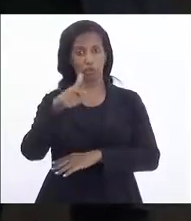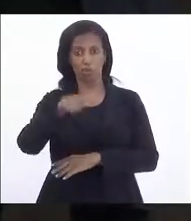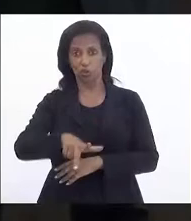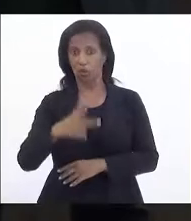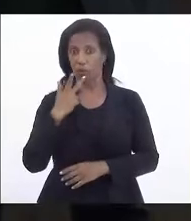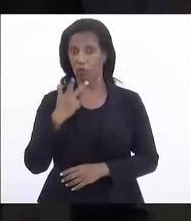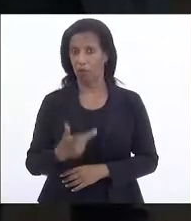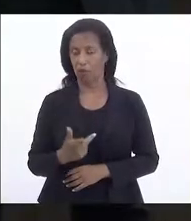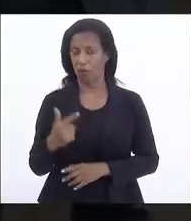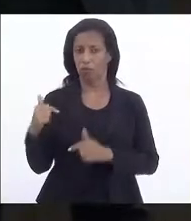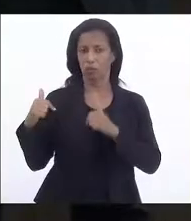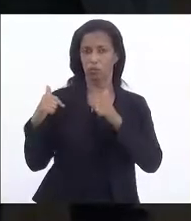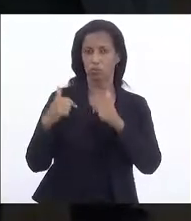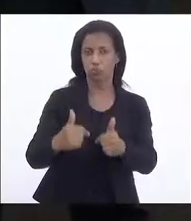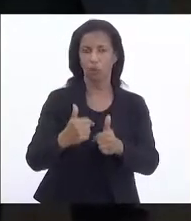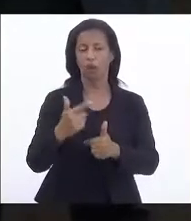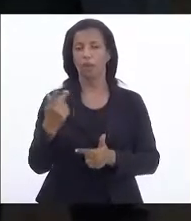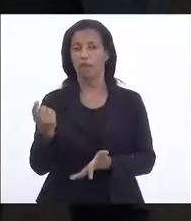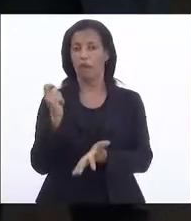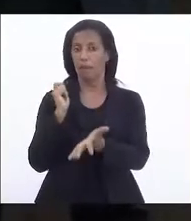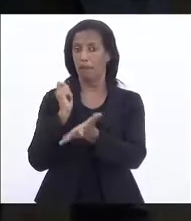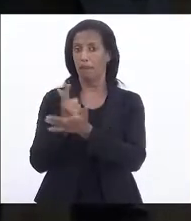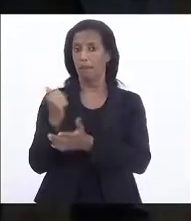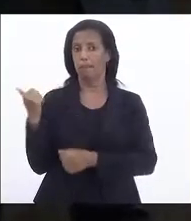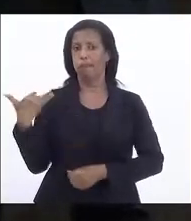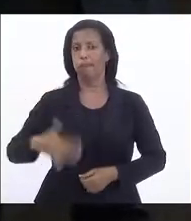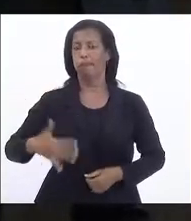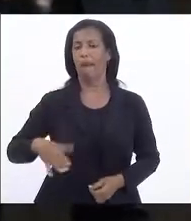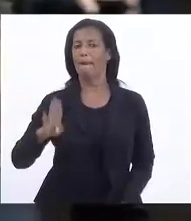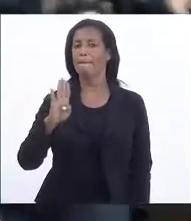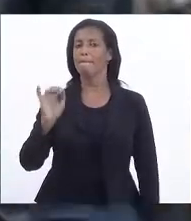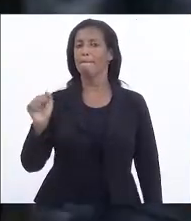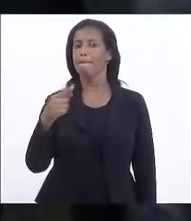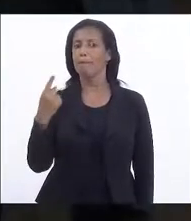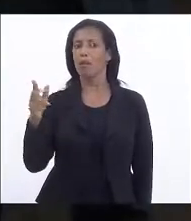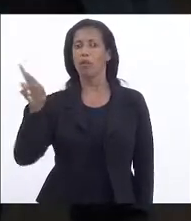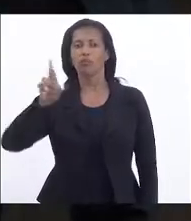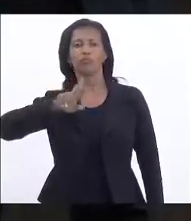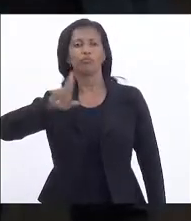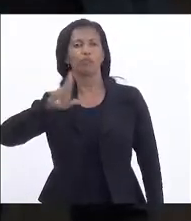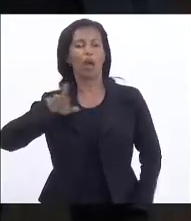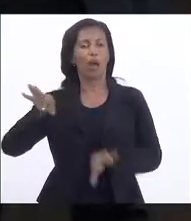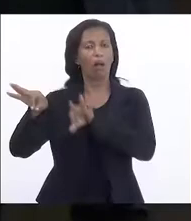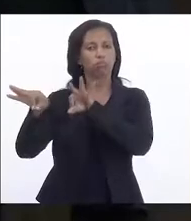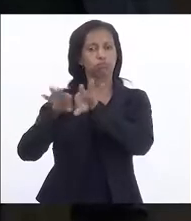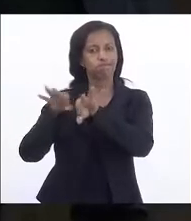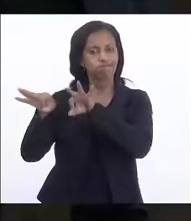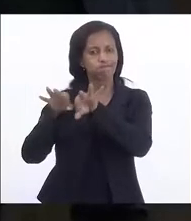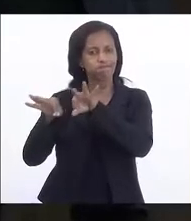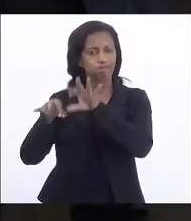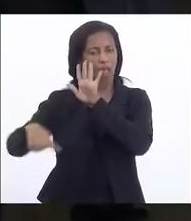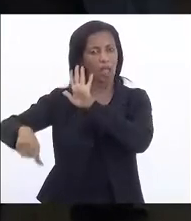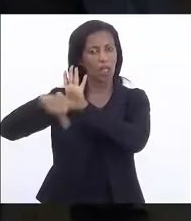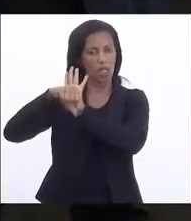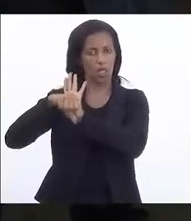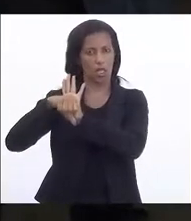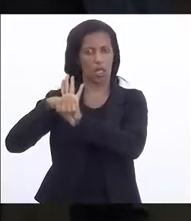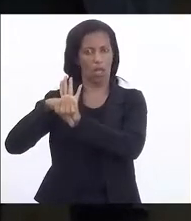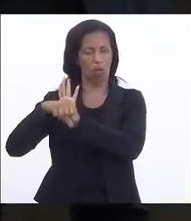eu falo uma operação que vai custar mais de 30 bilhões ao estado do Rio de Janeiro de forma absolutamente ilegal